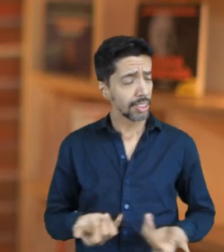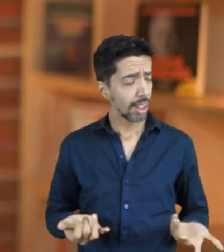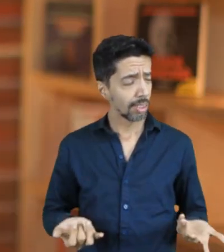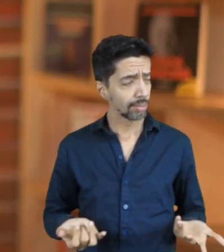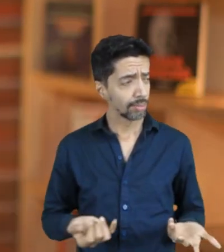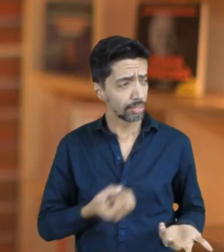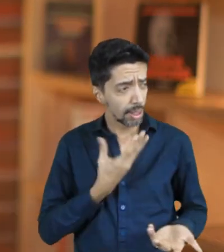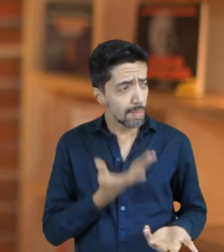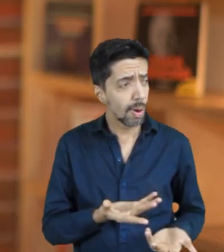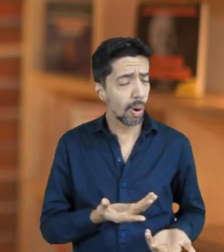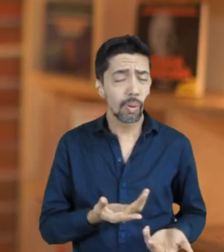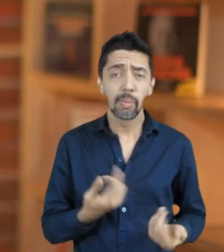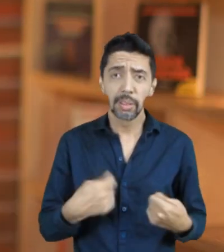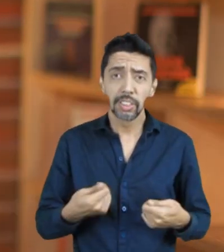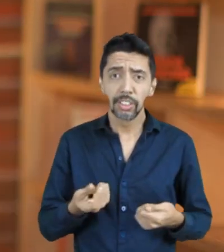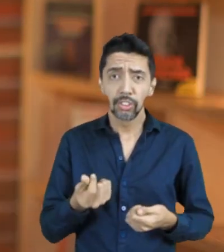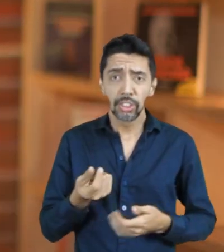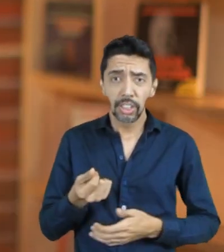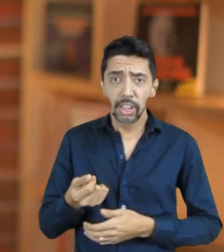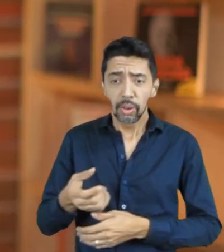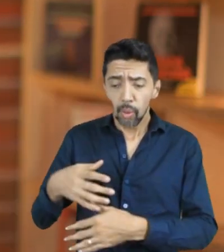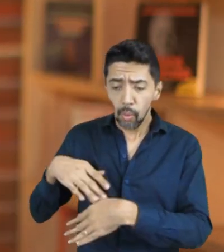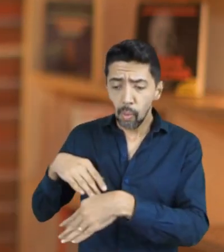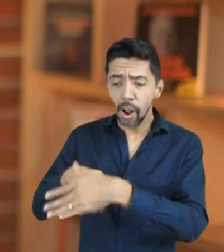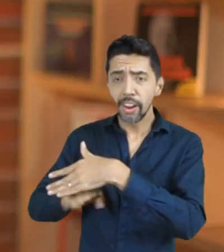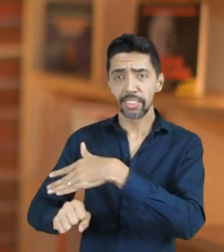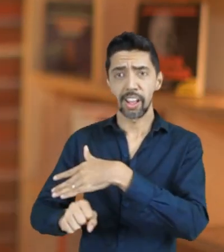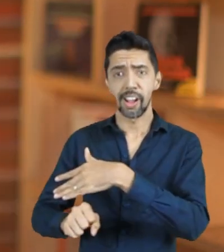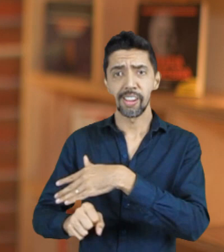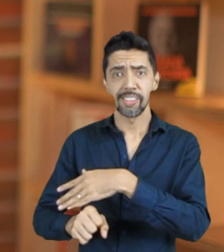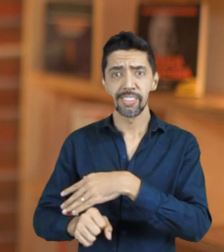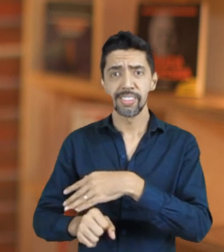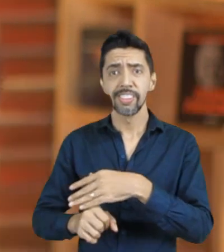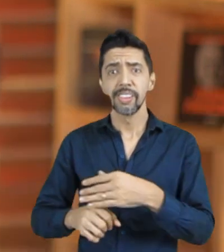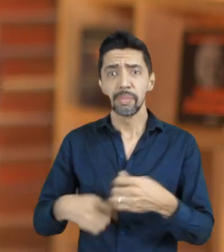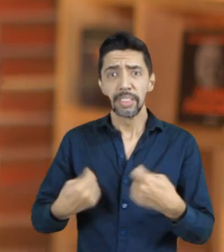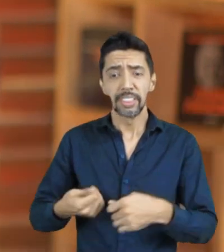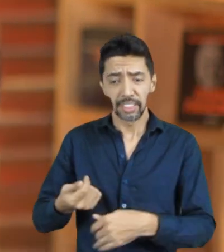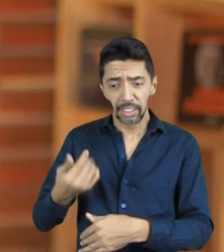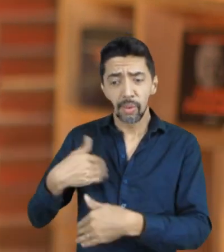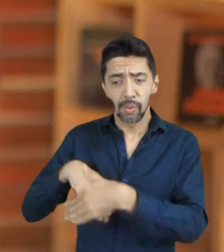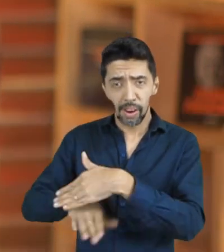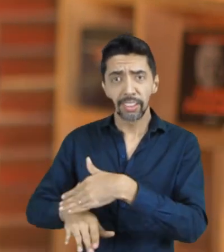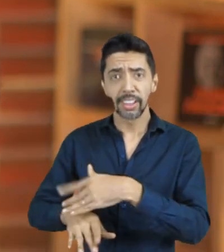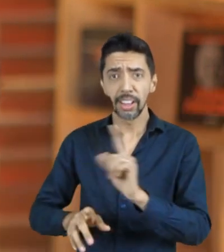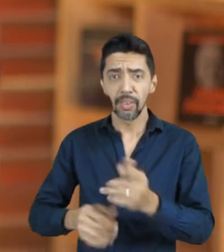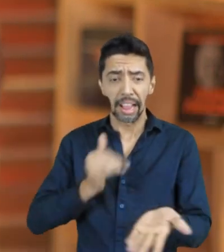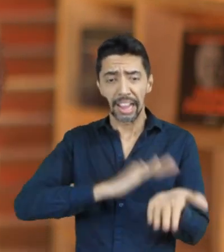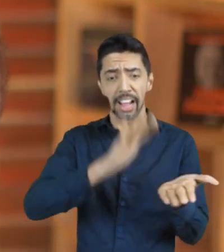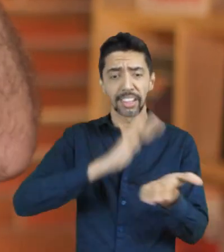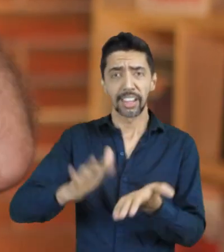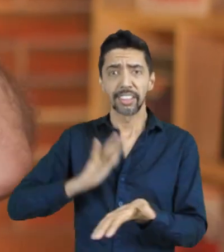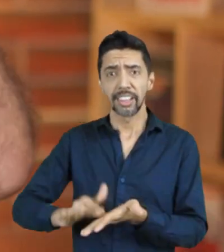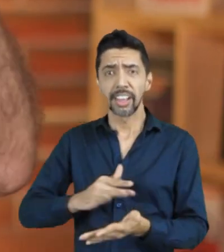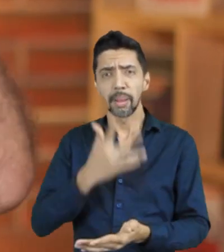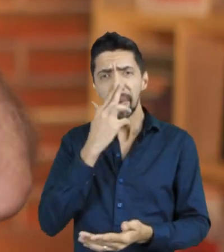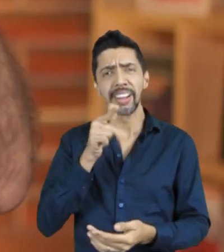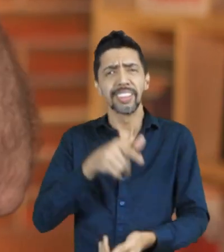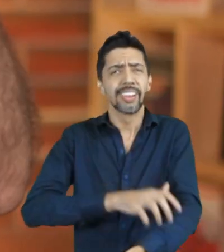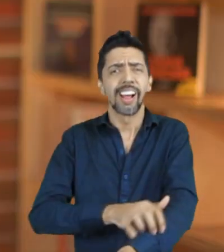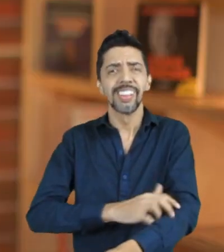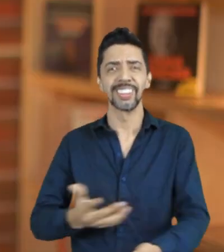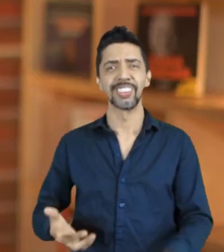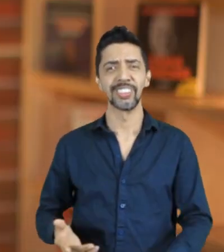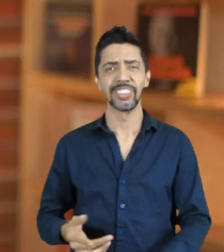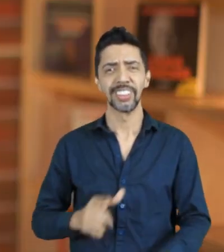a gente tem que respeitar o dinheiro e segurar não ter alergia aliás vou deixar um card aqui não tenha alergia a dinheiro encard